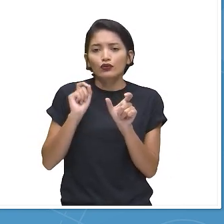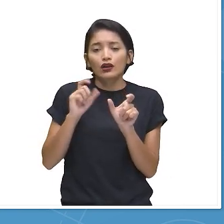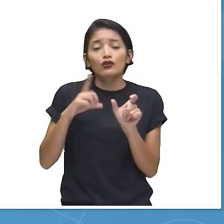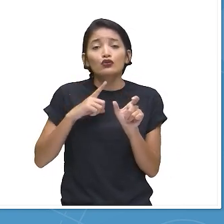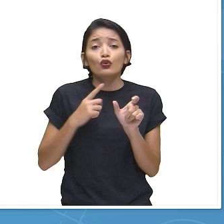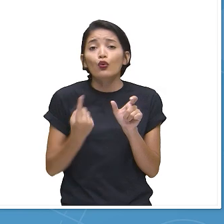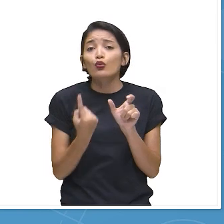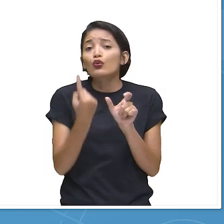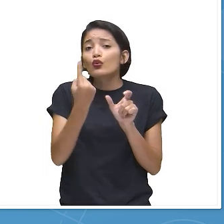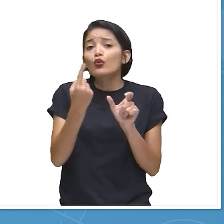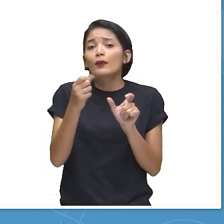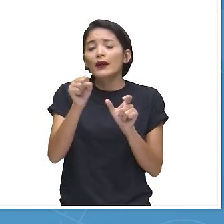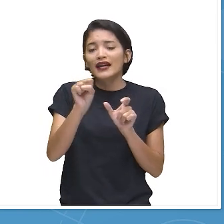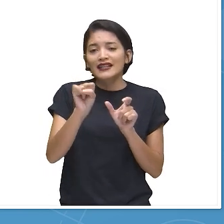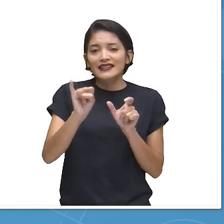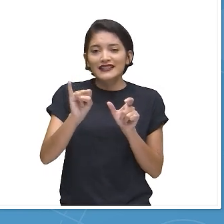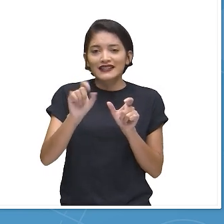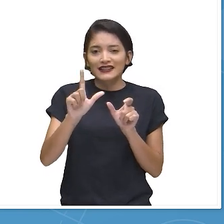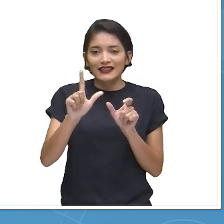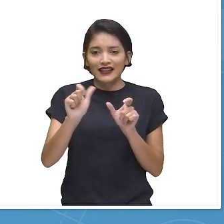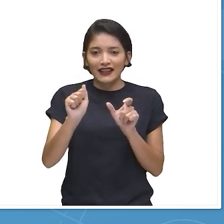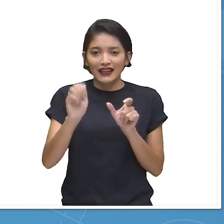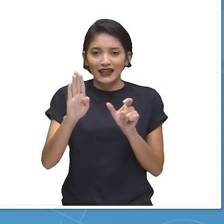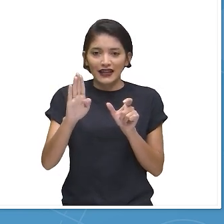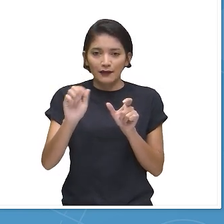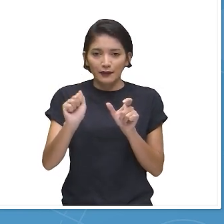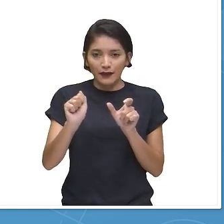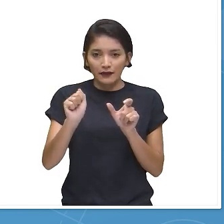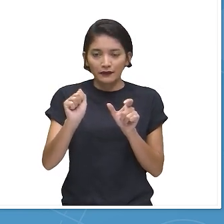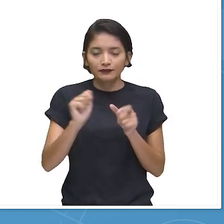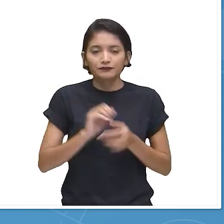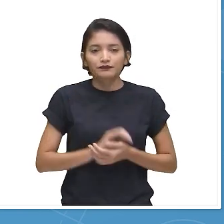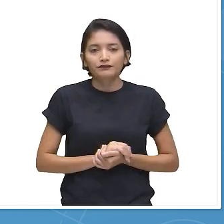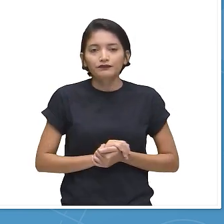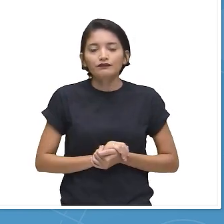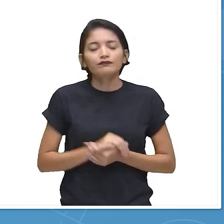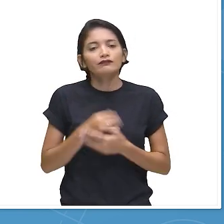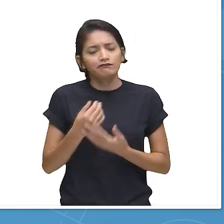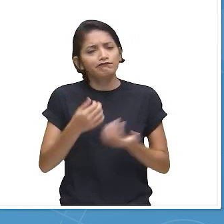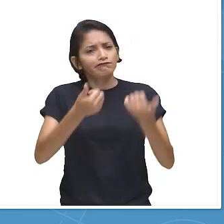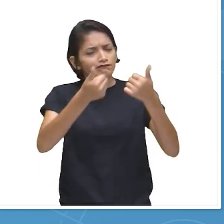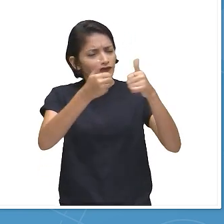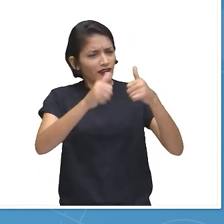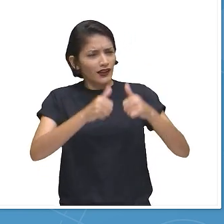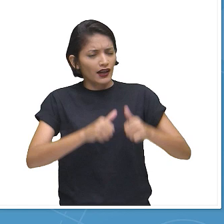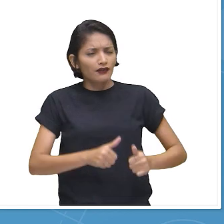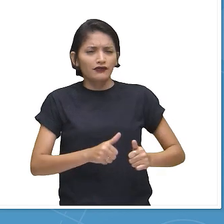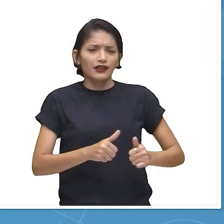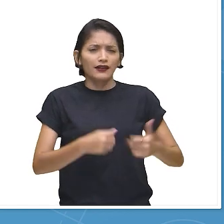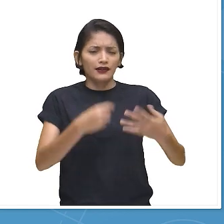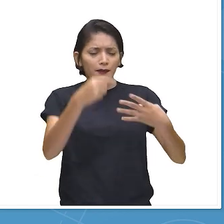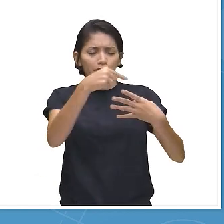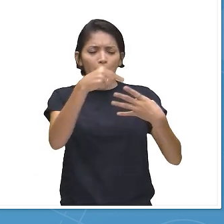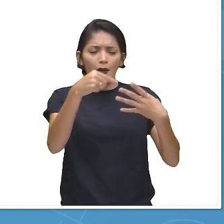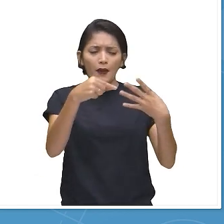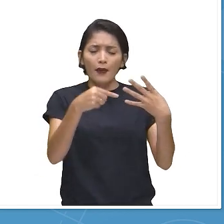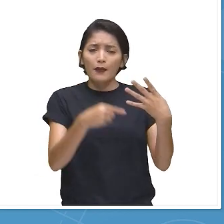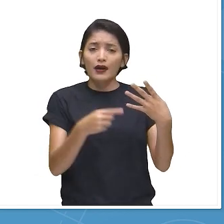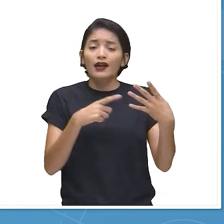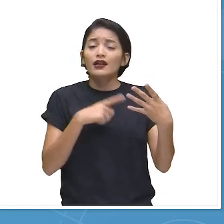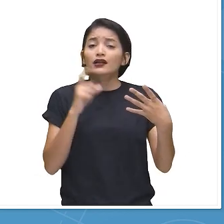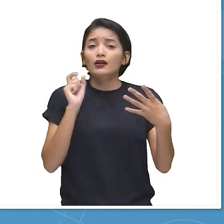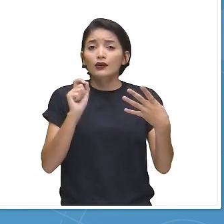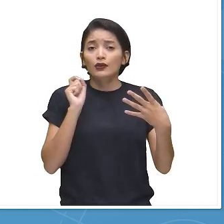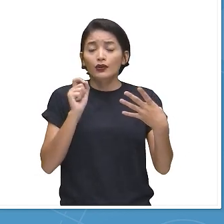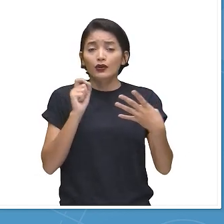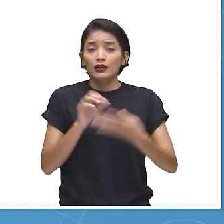apenas por uma sílaba, uma só. Então, examinando aqui as questões, nós temos